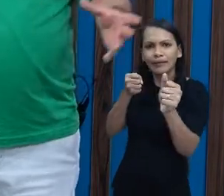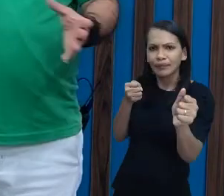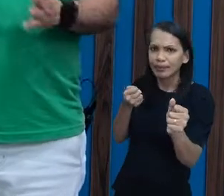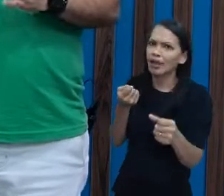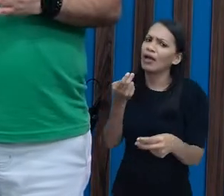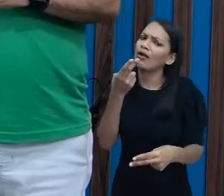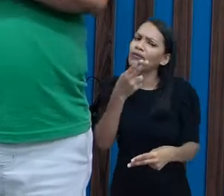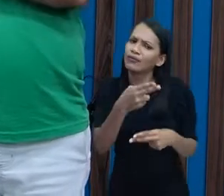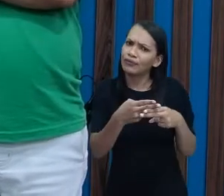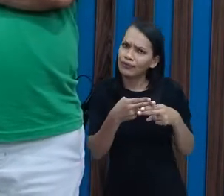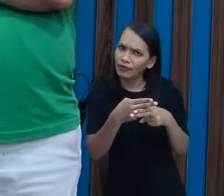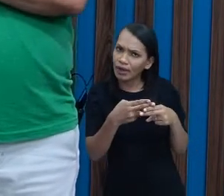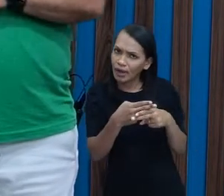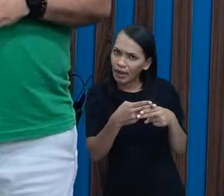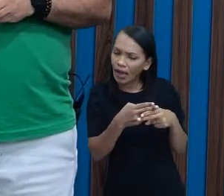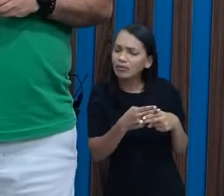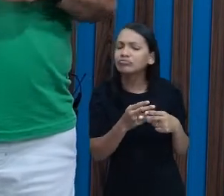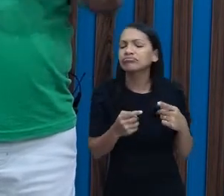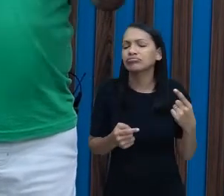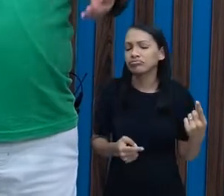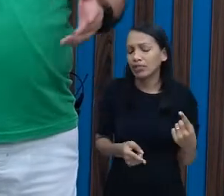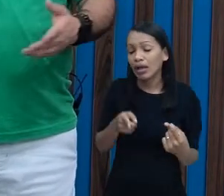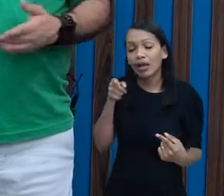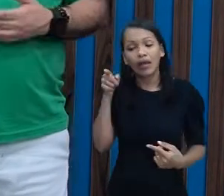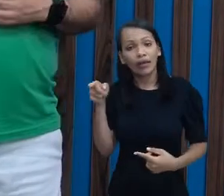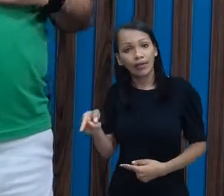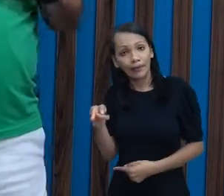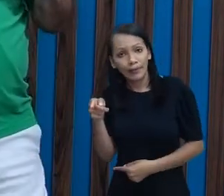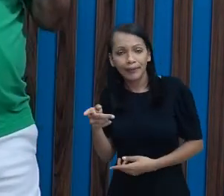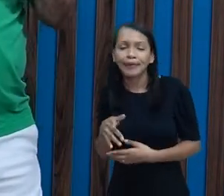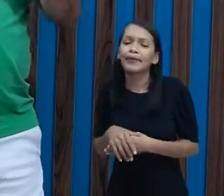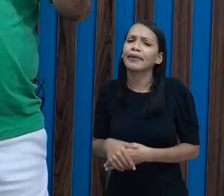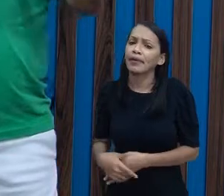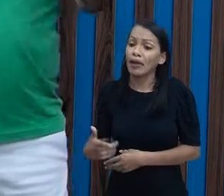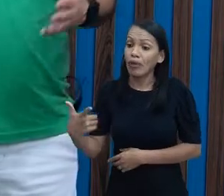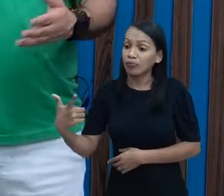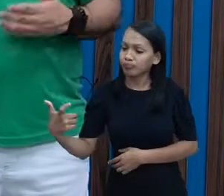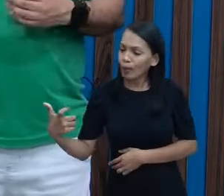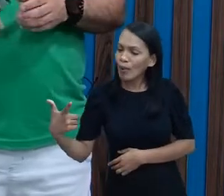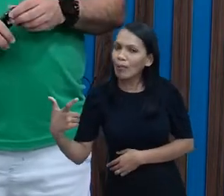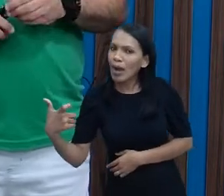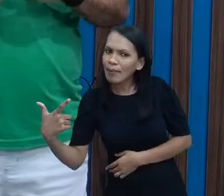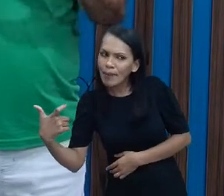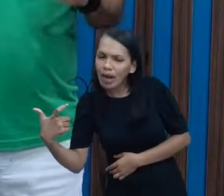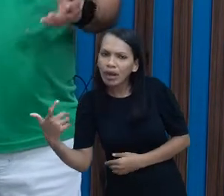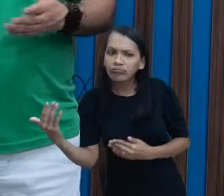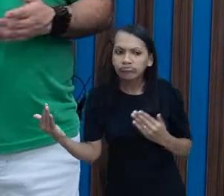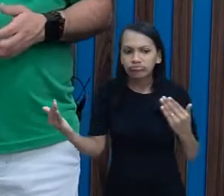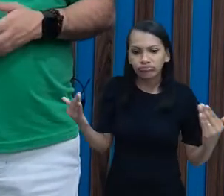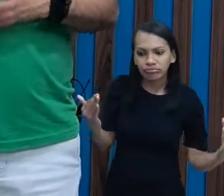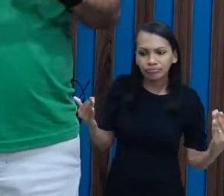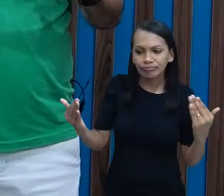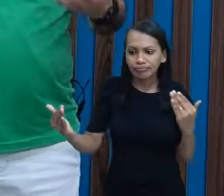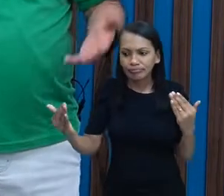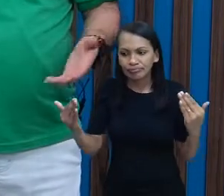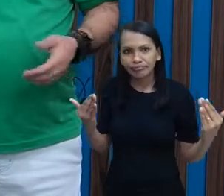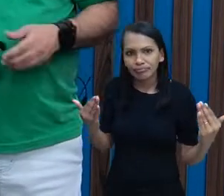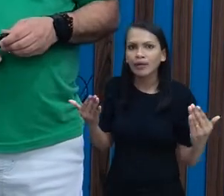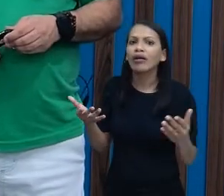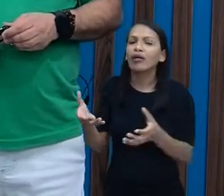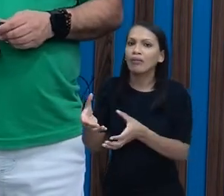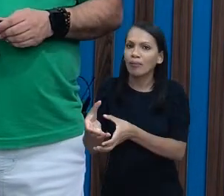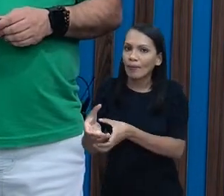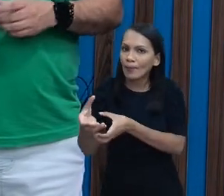faca, e do outro lado, né, portugueses, espanhóis, né, ou demais, né, europeus armados com canhões,